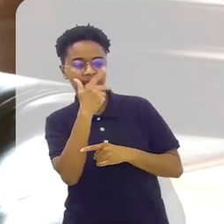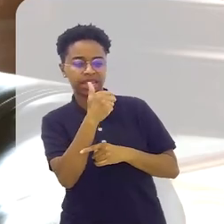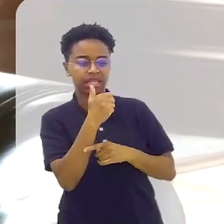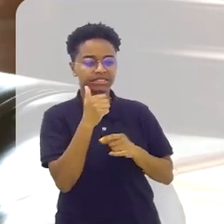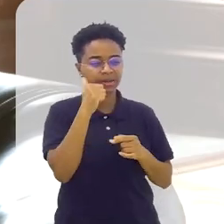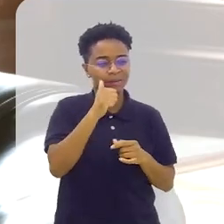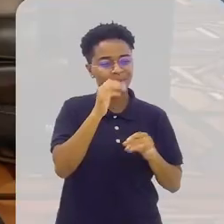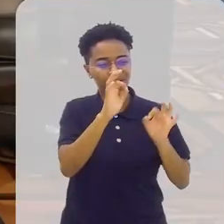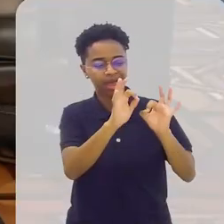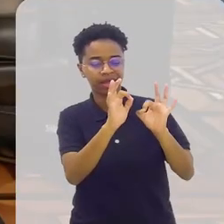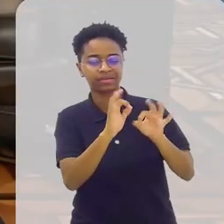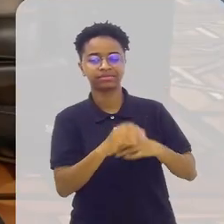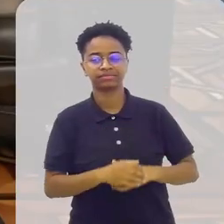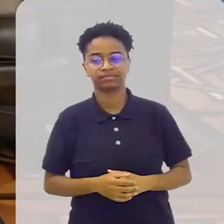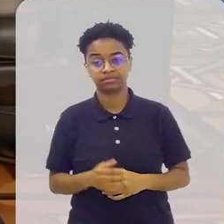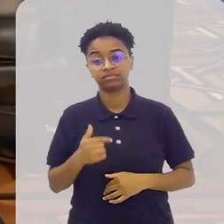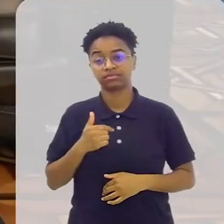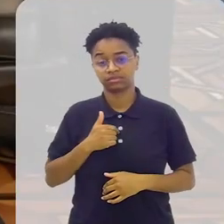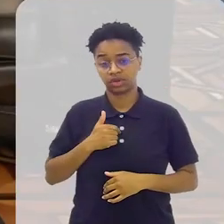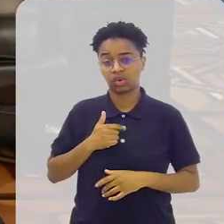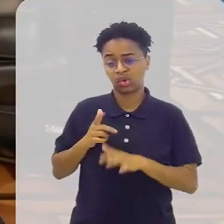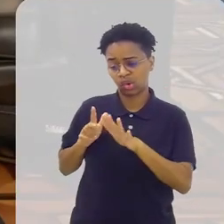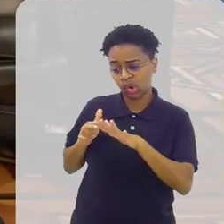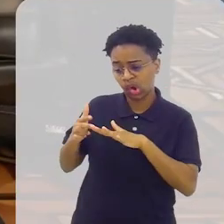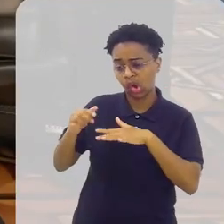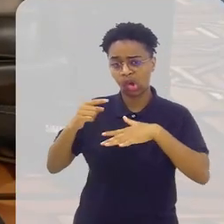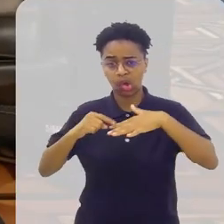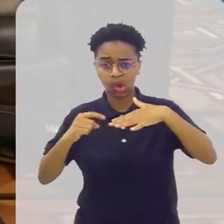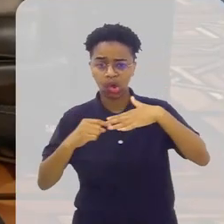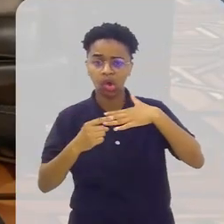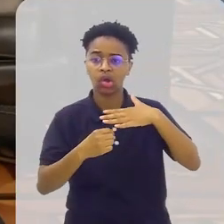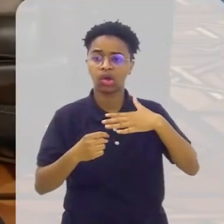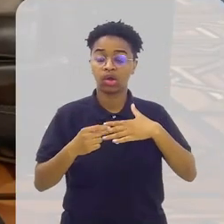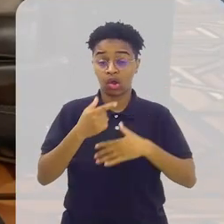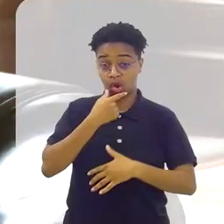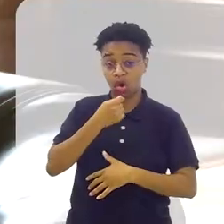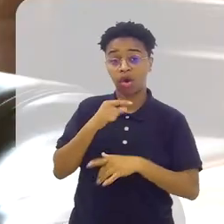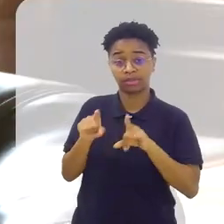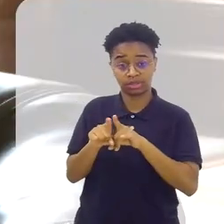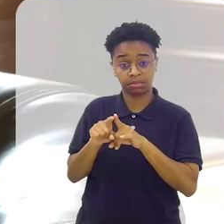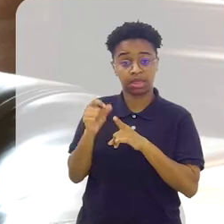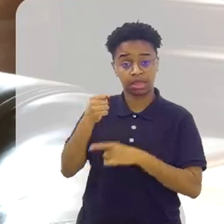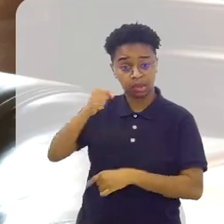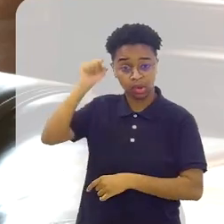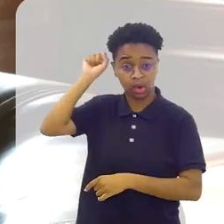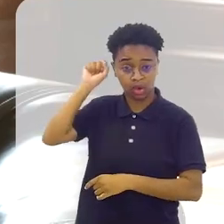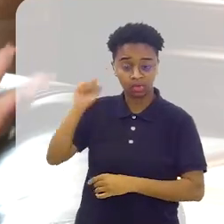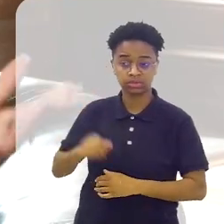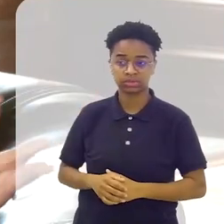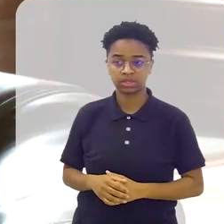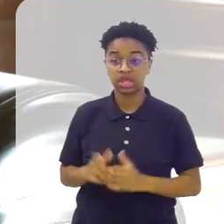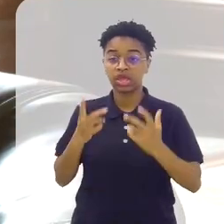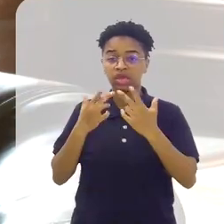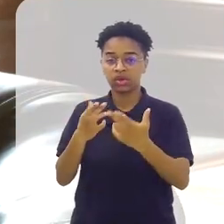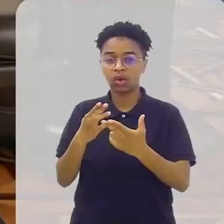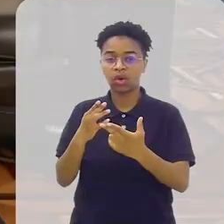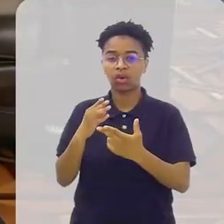Se cuida da beleza da magnitude das mulheres as unha corta cabelos sério